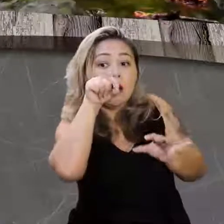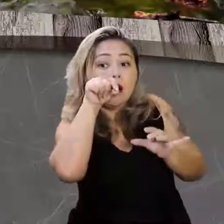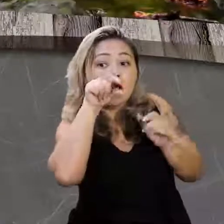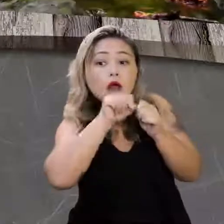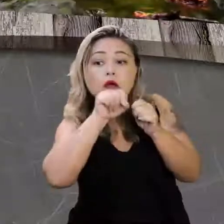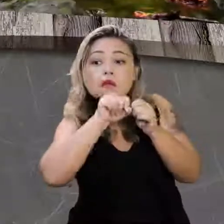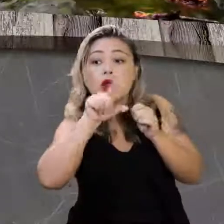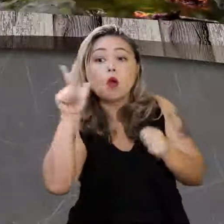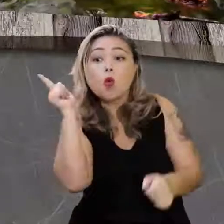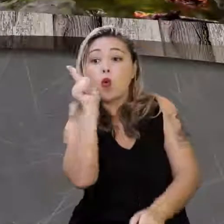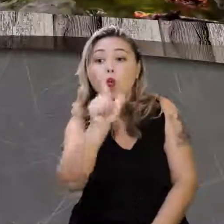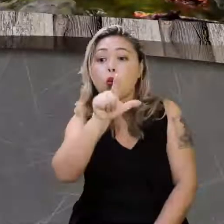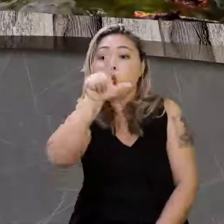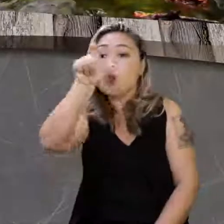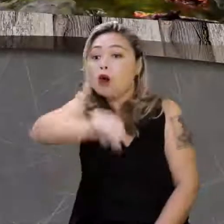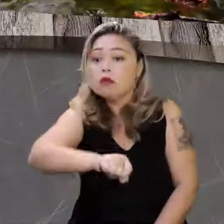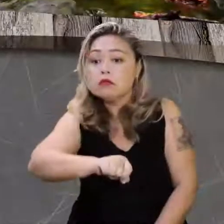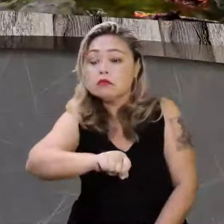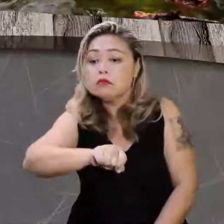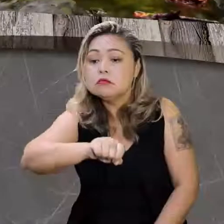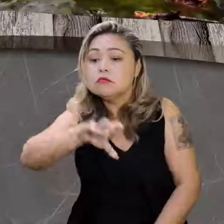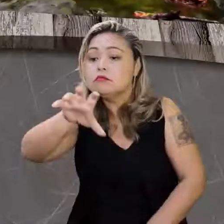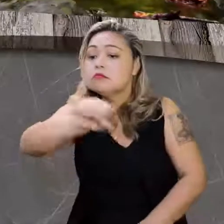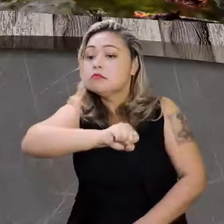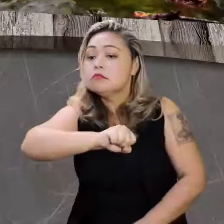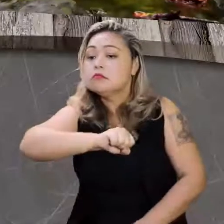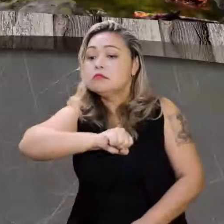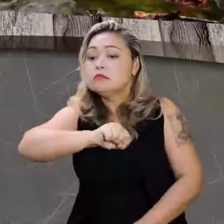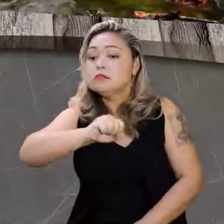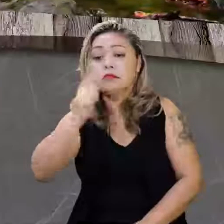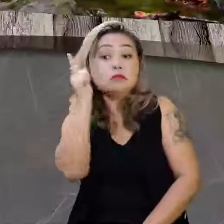conseguem capturar ou